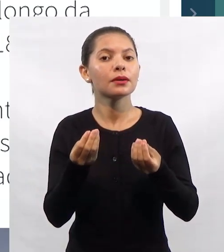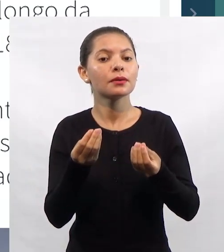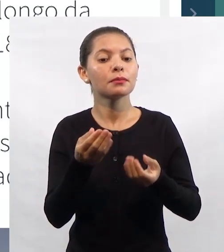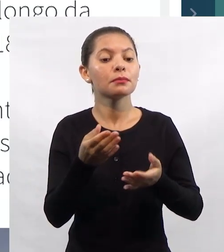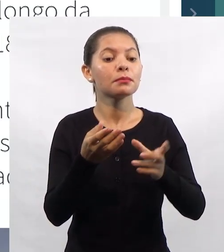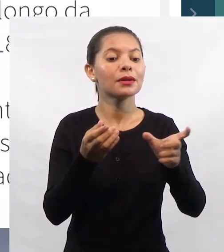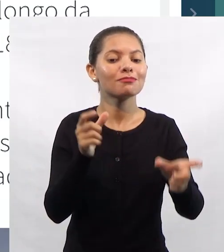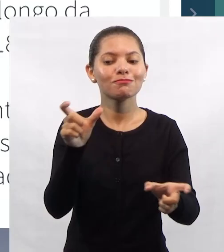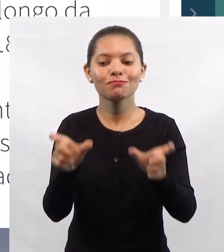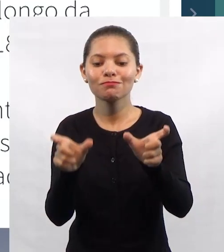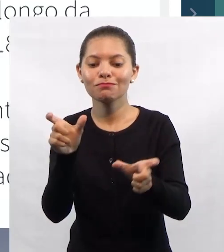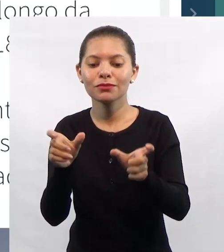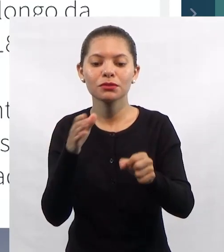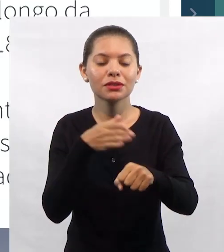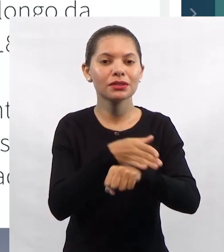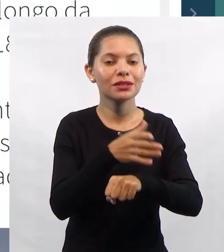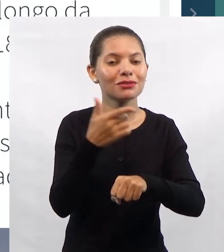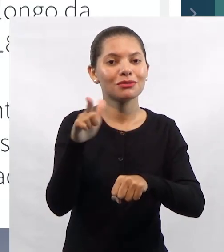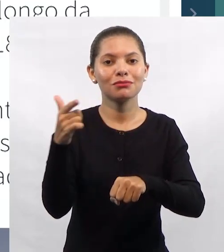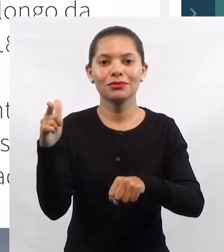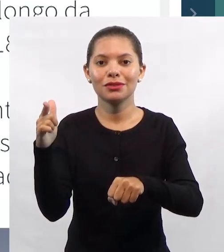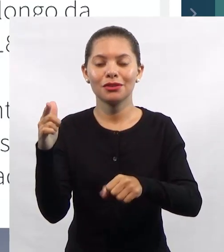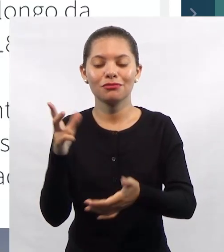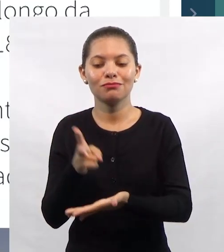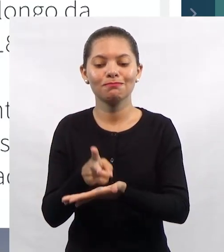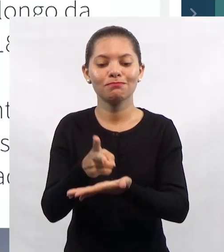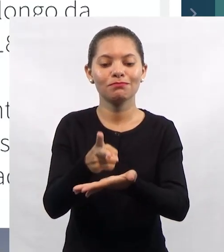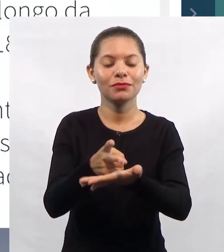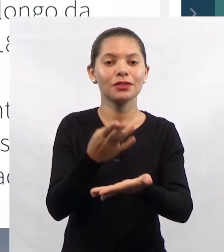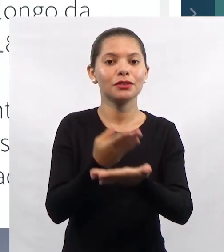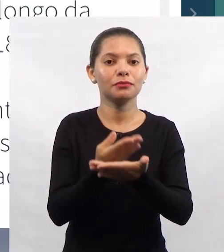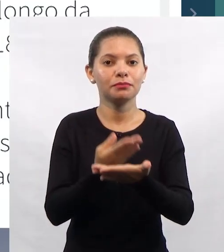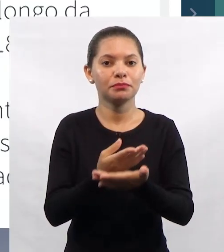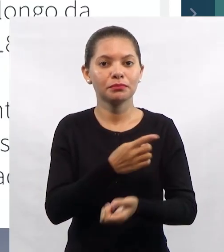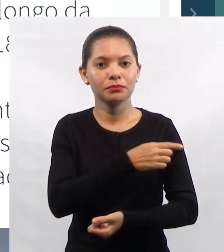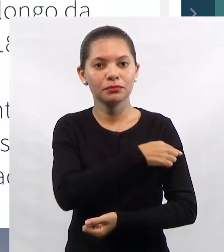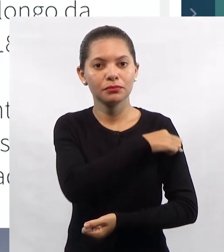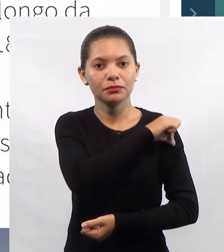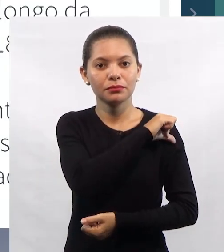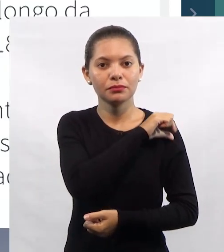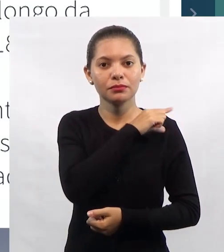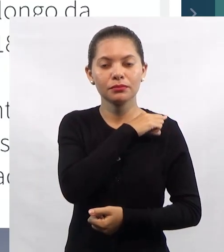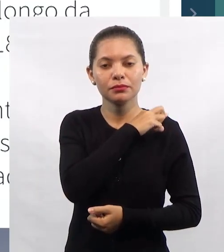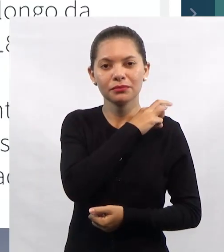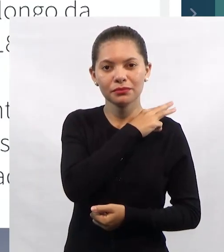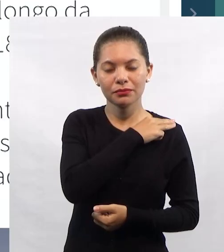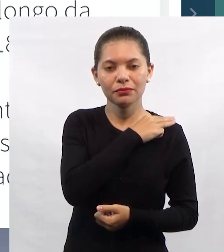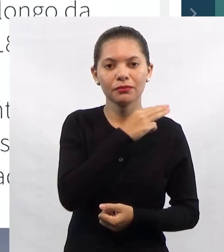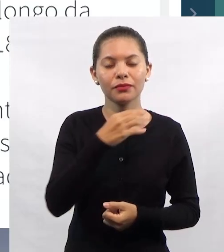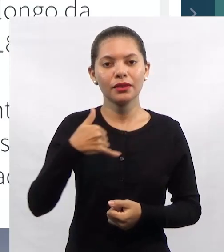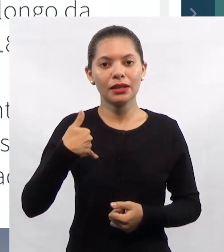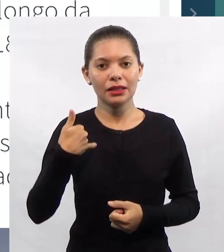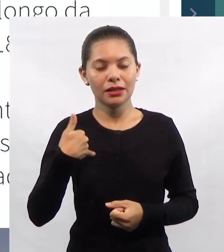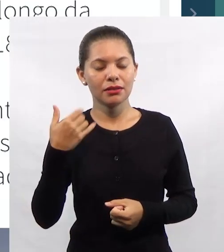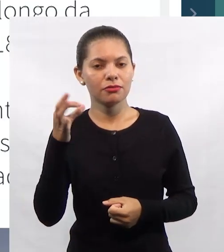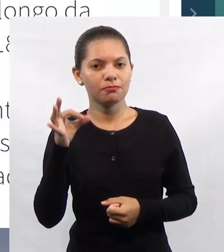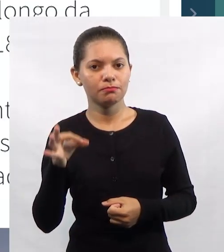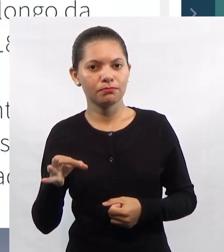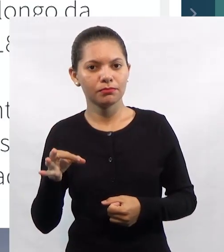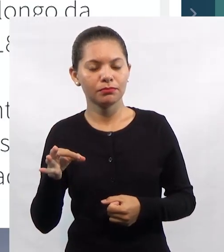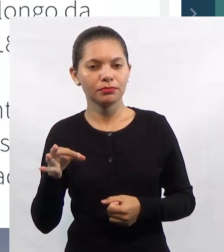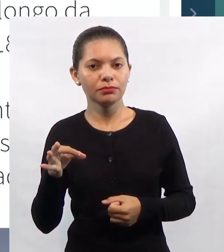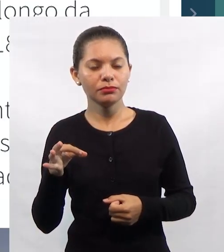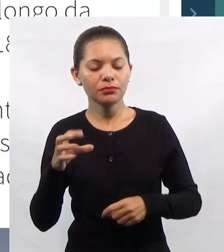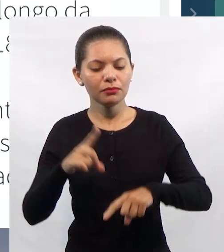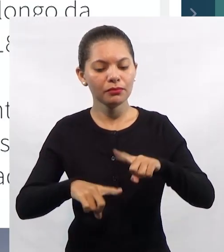tiveram acesso ou continuidade de estudos nos ensinos fundamental e médio na idade própria e